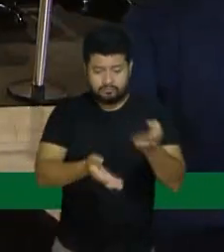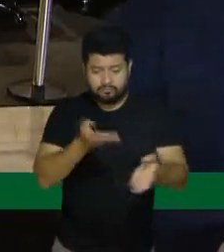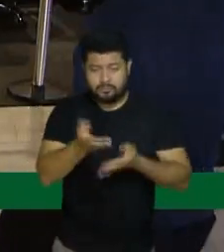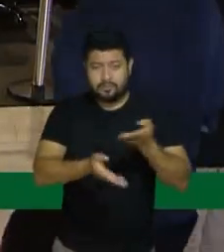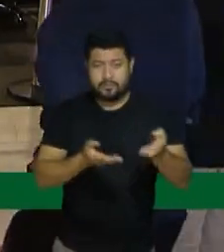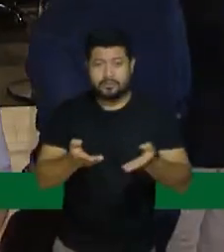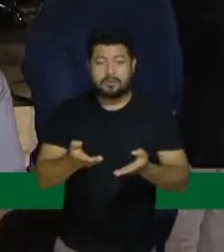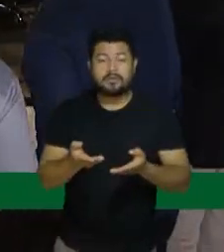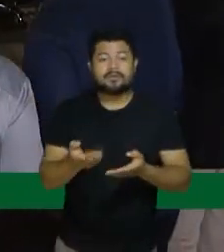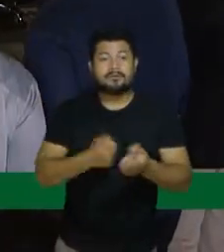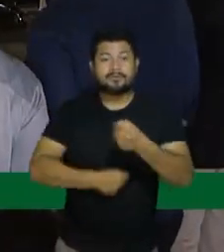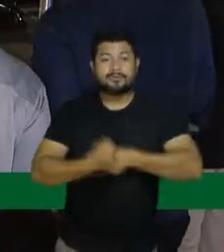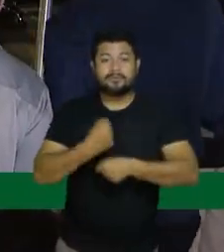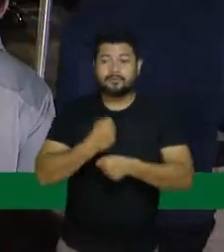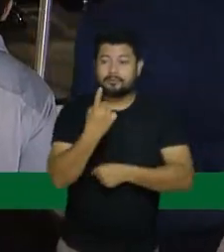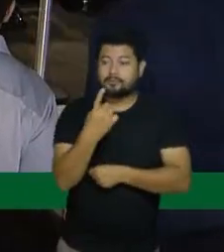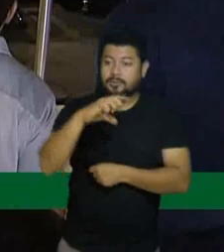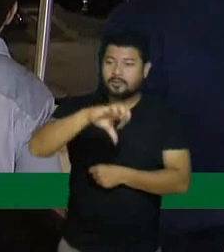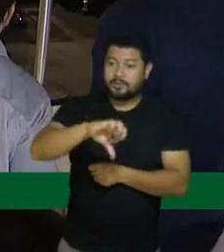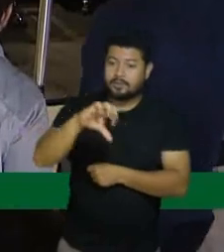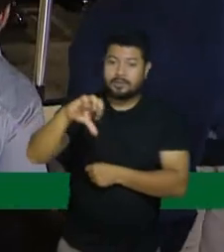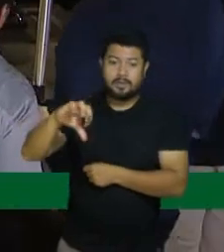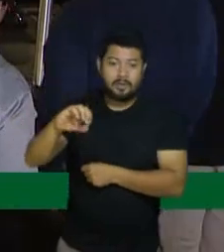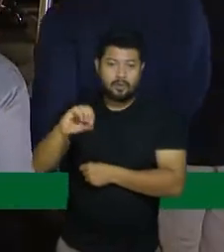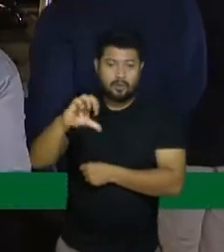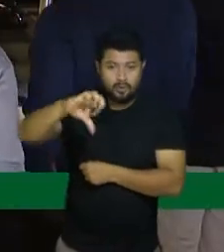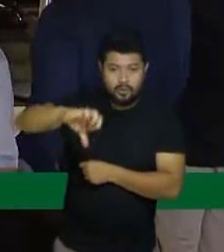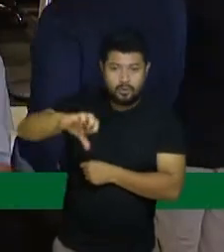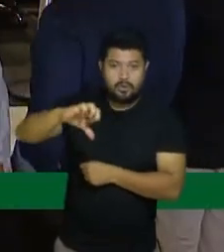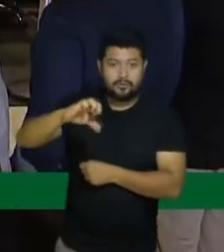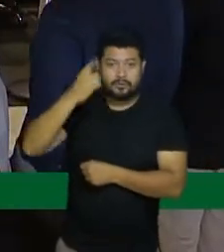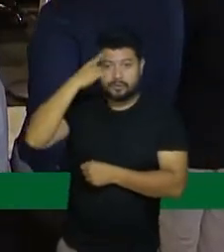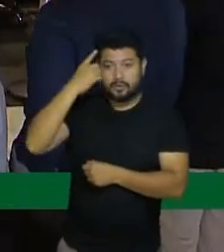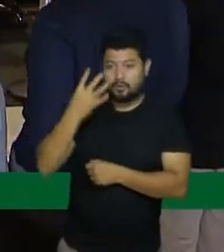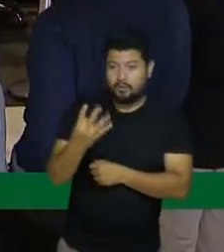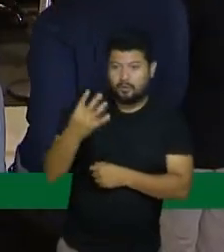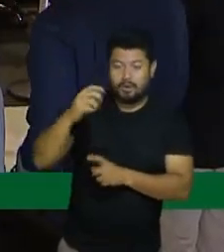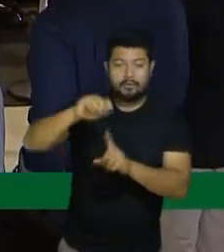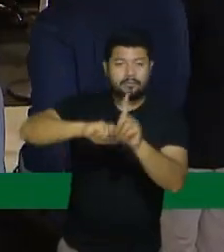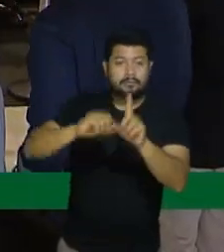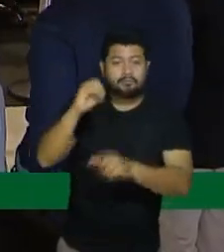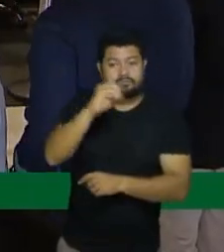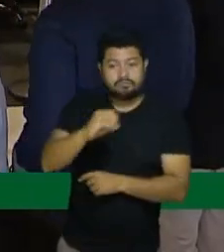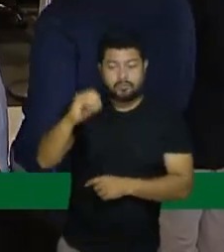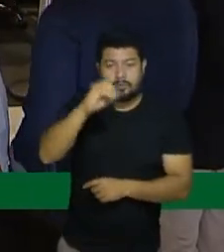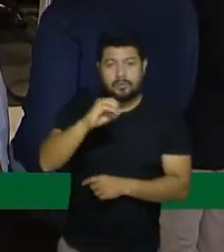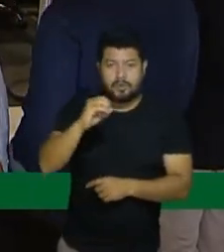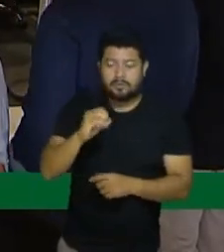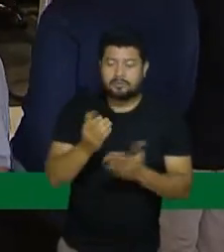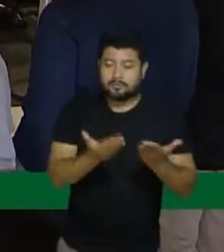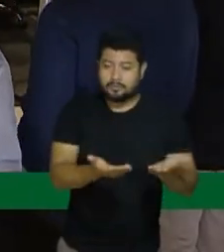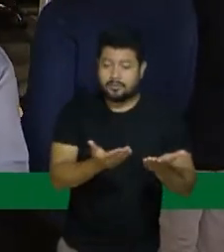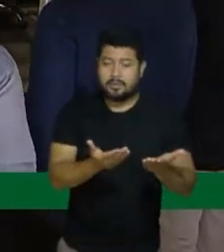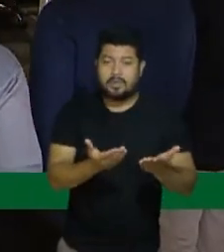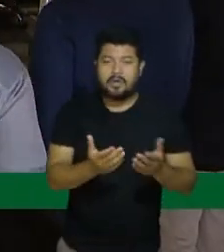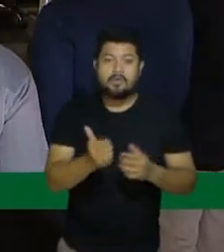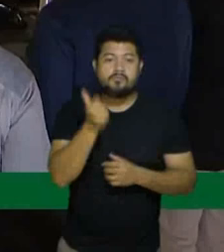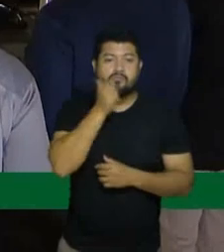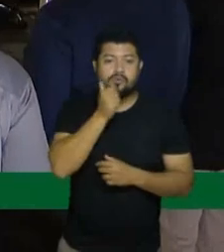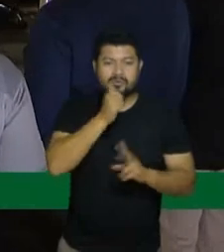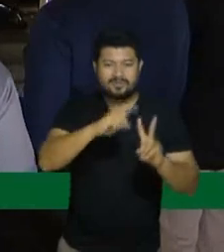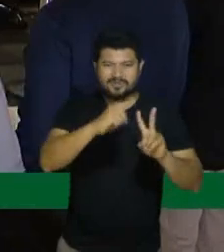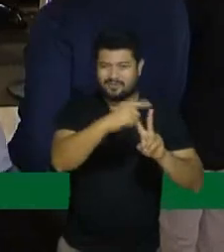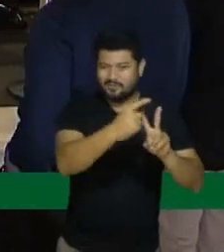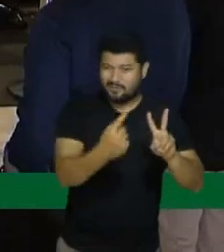1909 no dia 4 de outubro as irmãs acharam um cantinho para ele começar então o tão